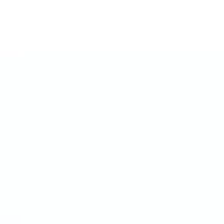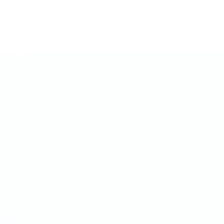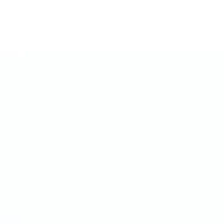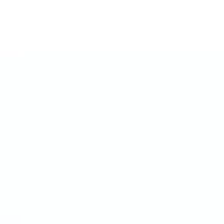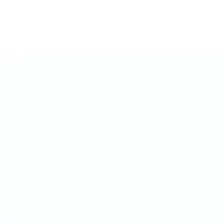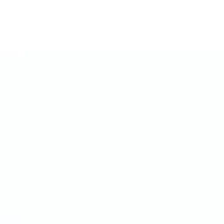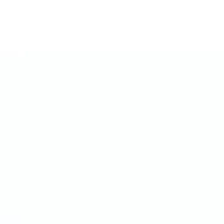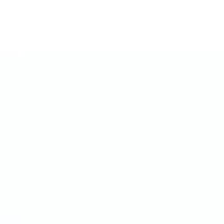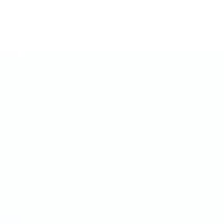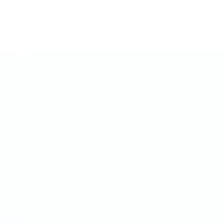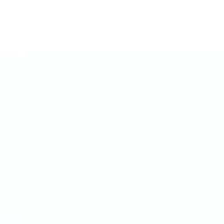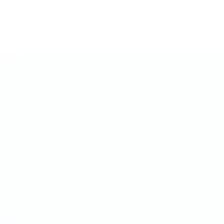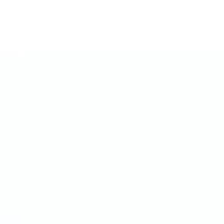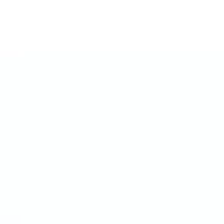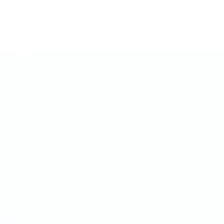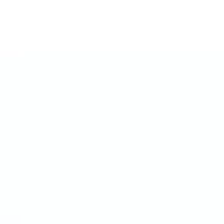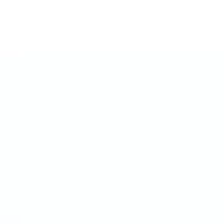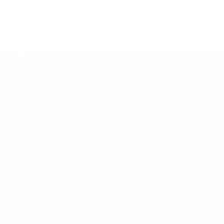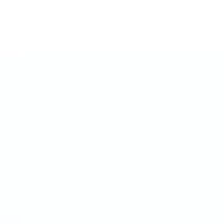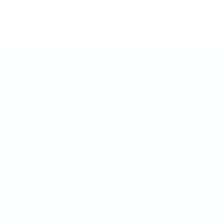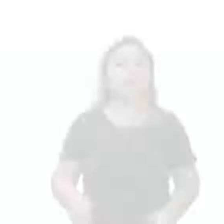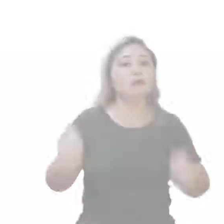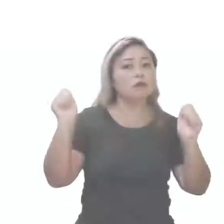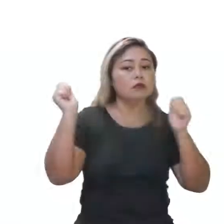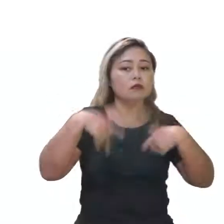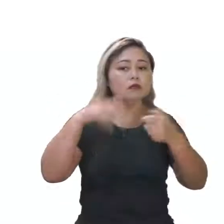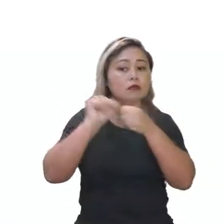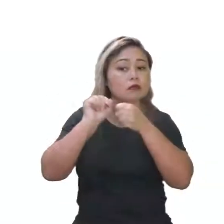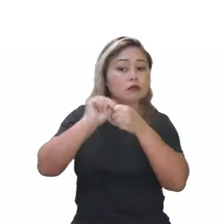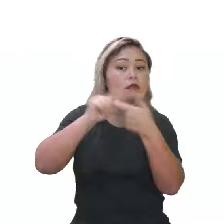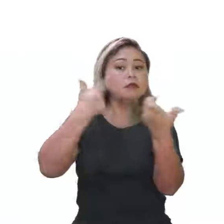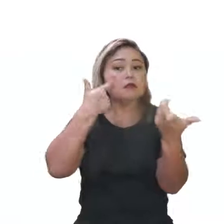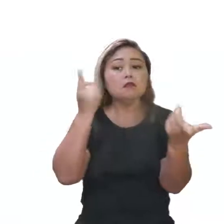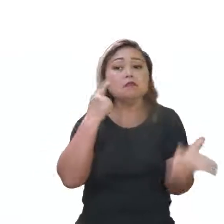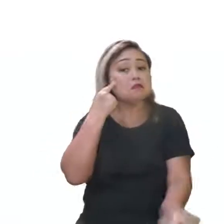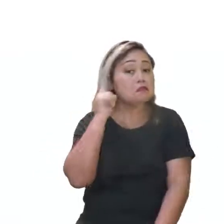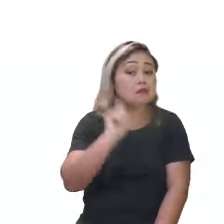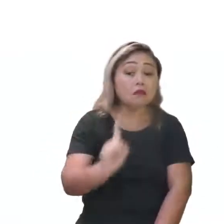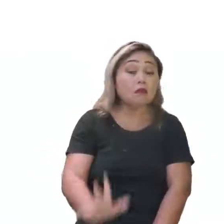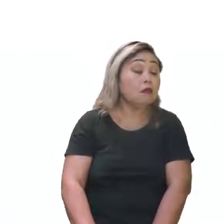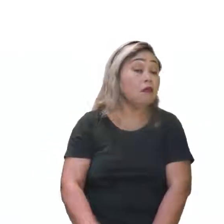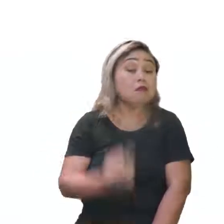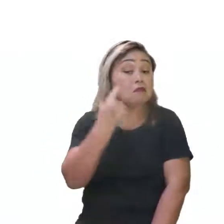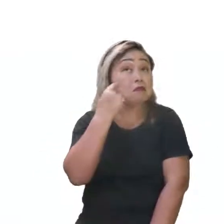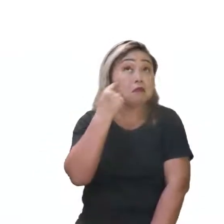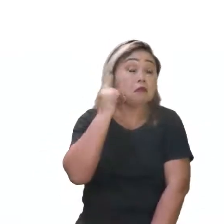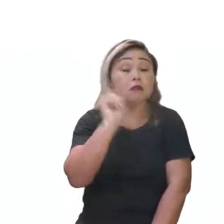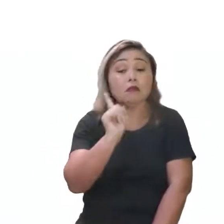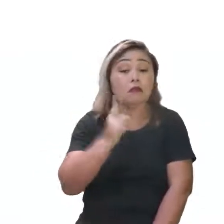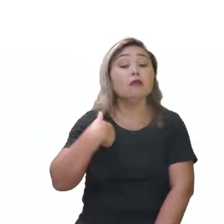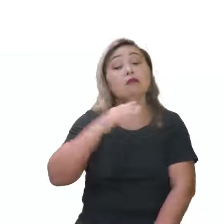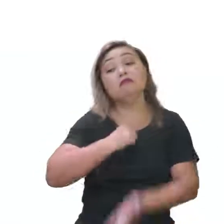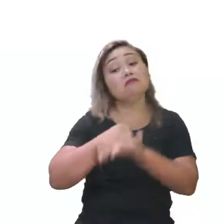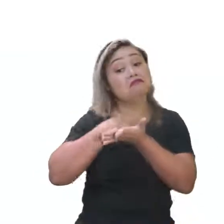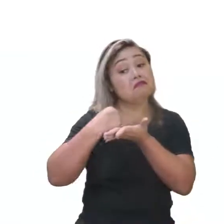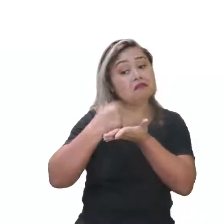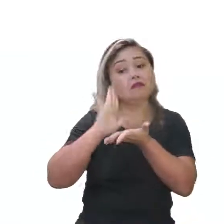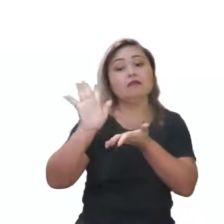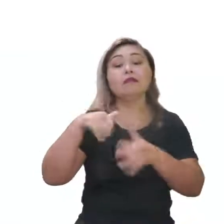transformando, né? Eu deveria fazer isso. Acho que não, hein? Acho que não, que já